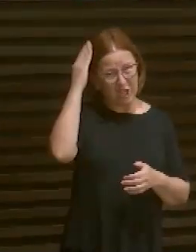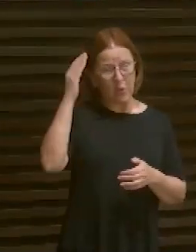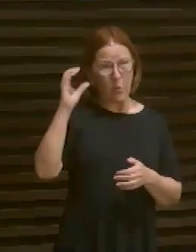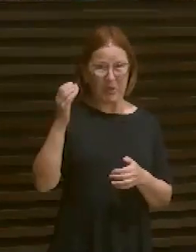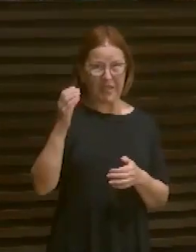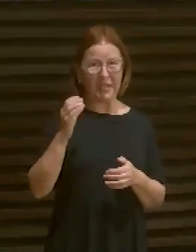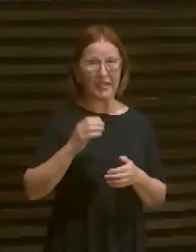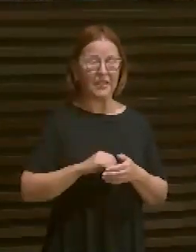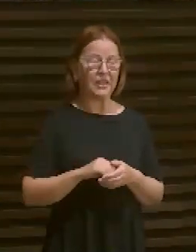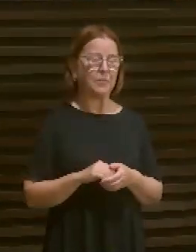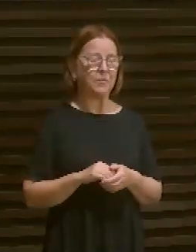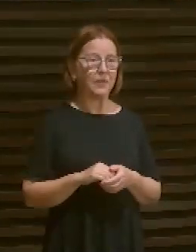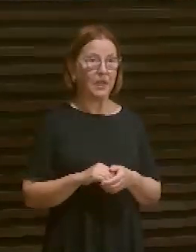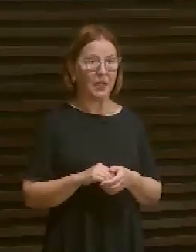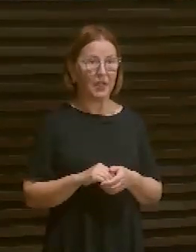frente,